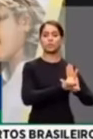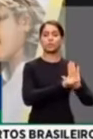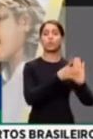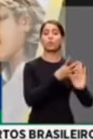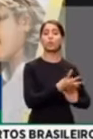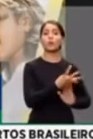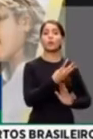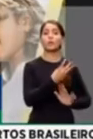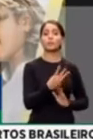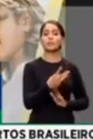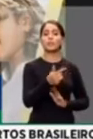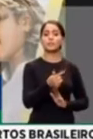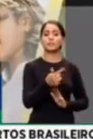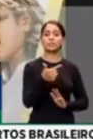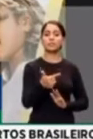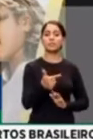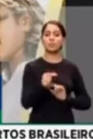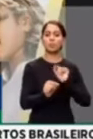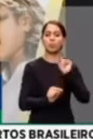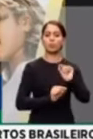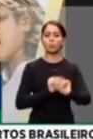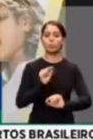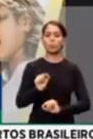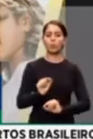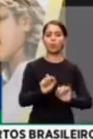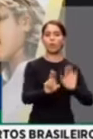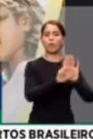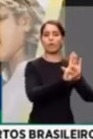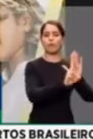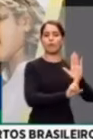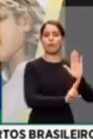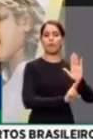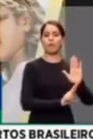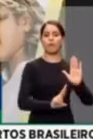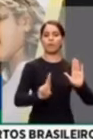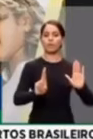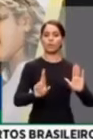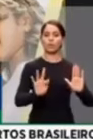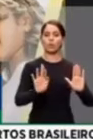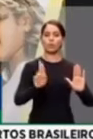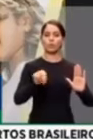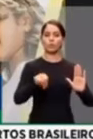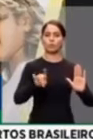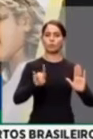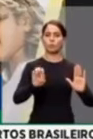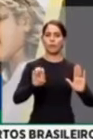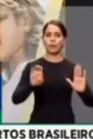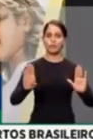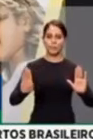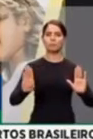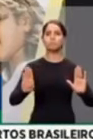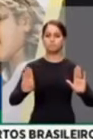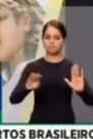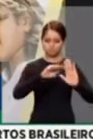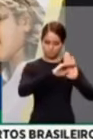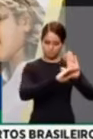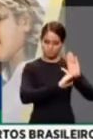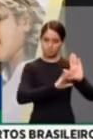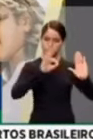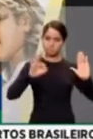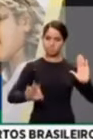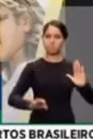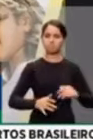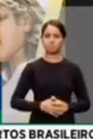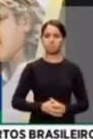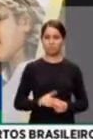PL 4372, que é a regulamentação do Fundeb. Líder Enio, na próxima semana nós vamos ter